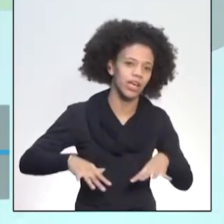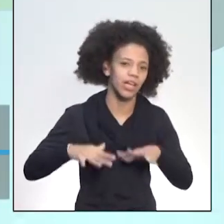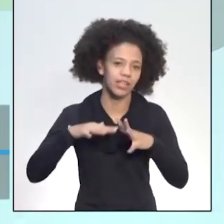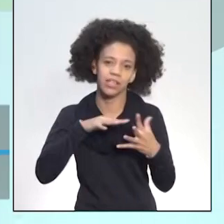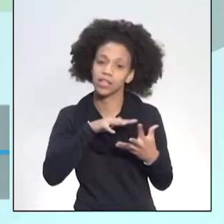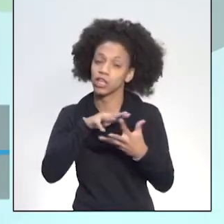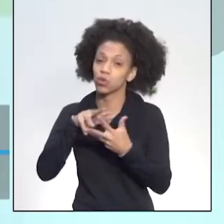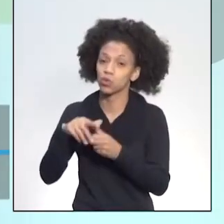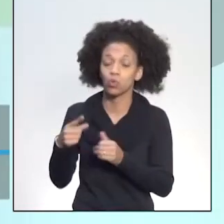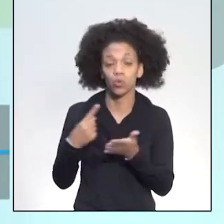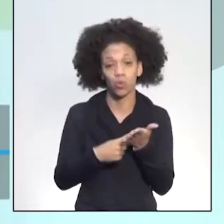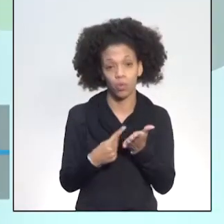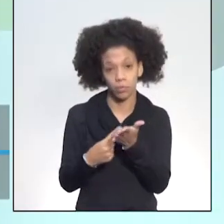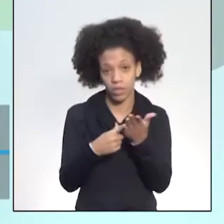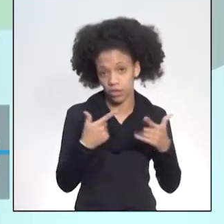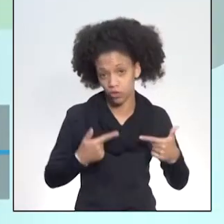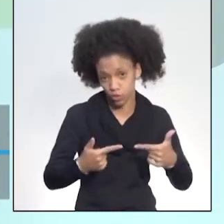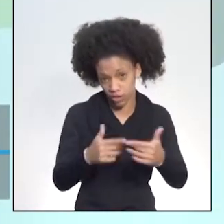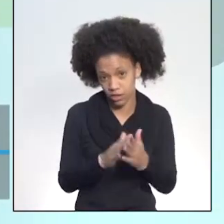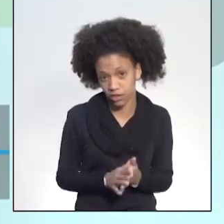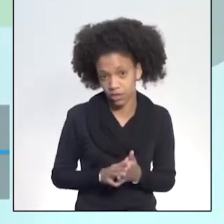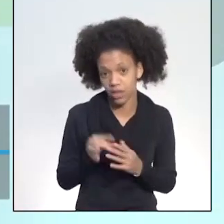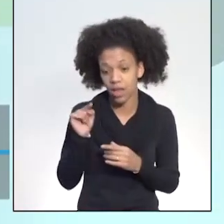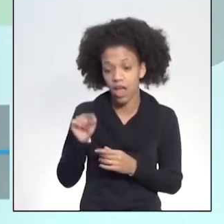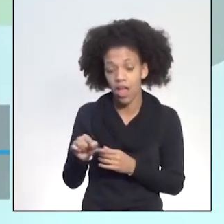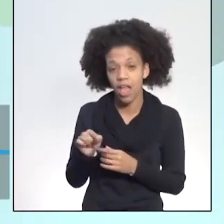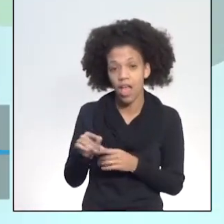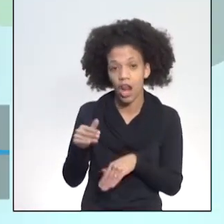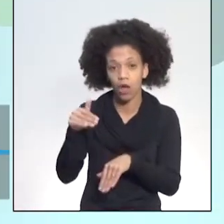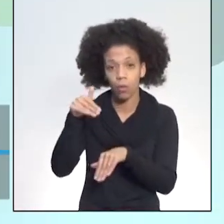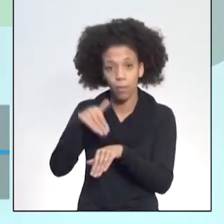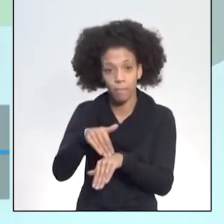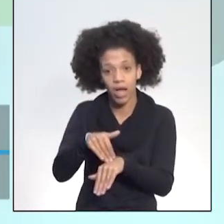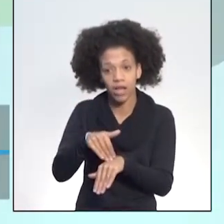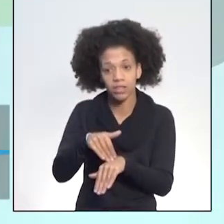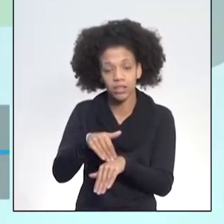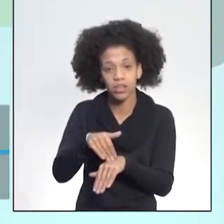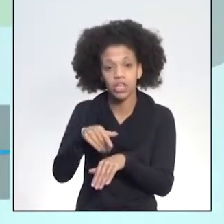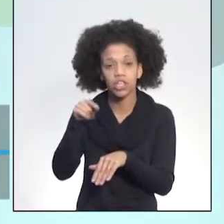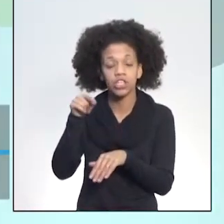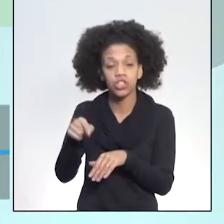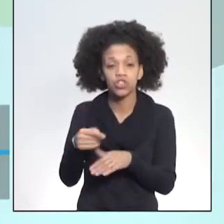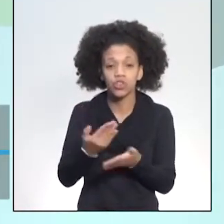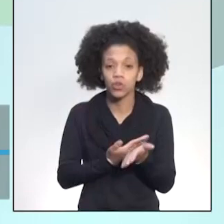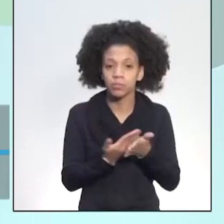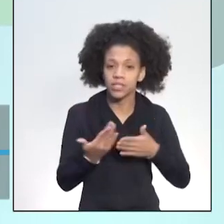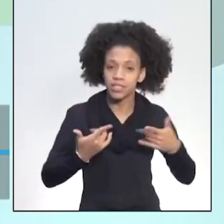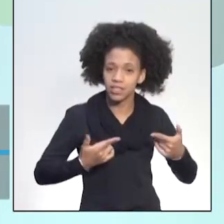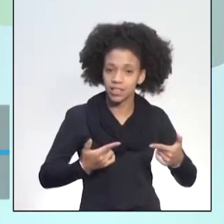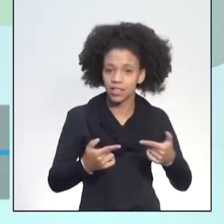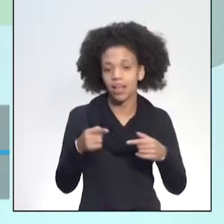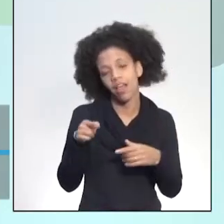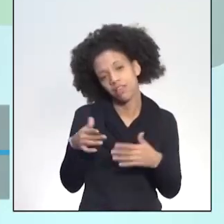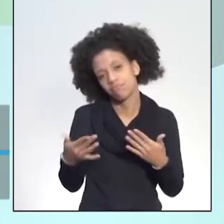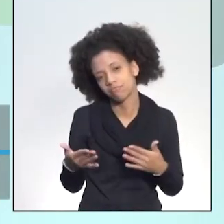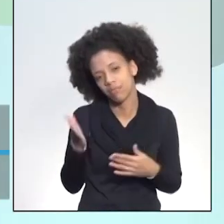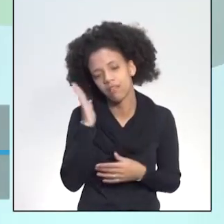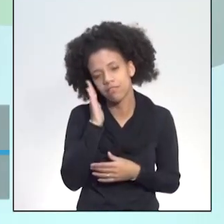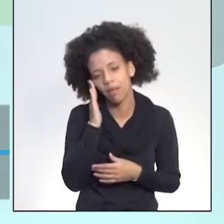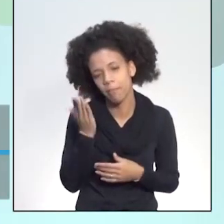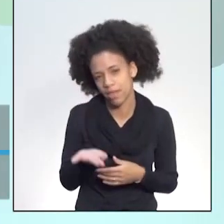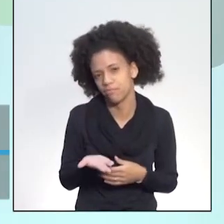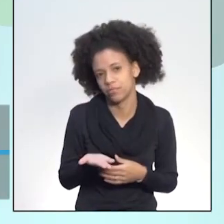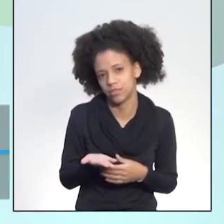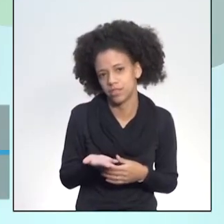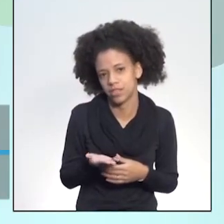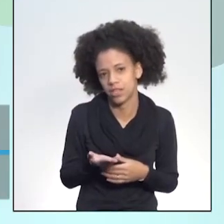esse processo. Acusada de iniciar a guerra, eles, embora nós sabemos que foi